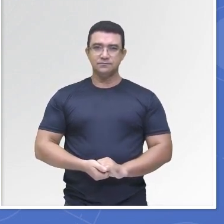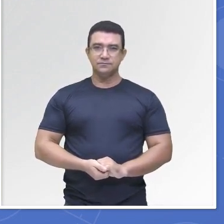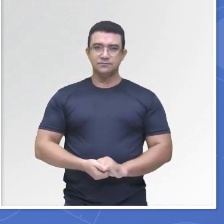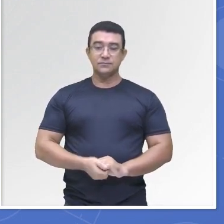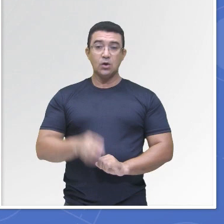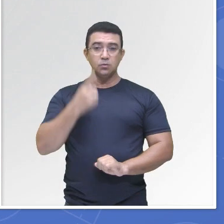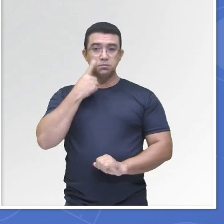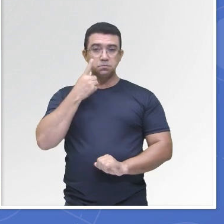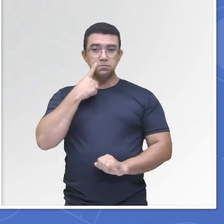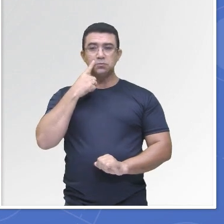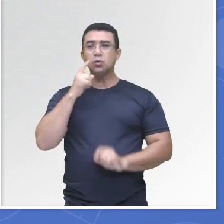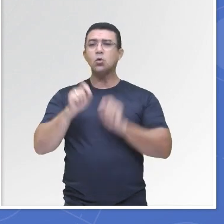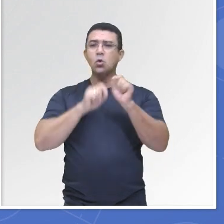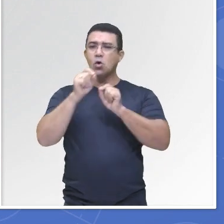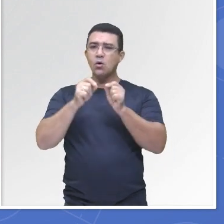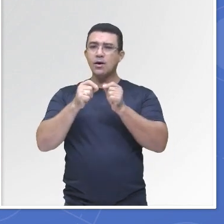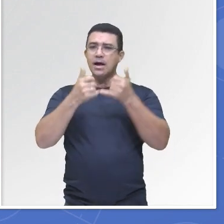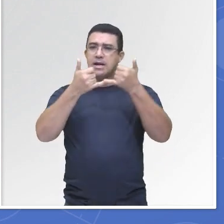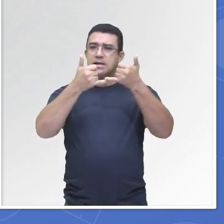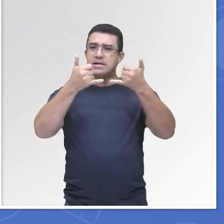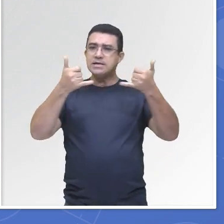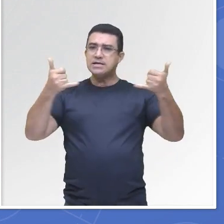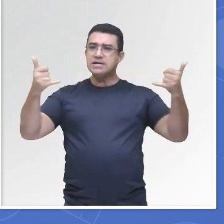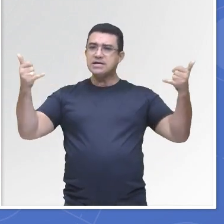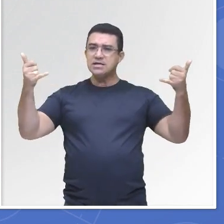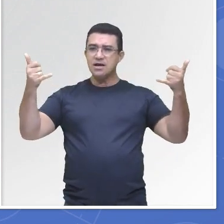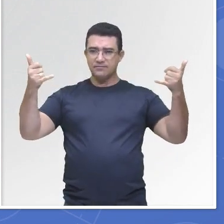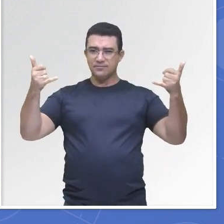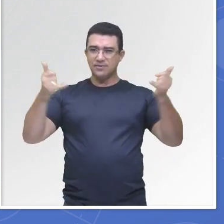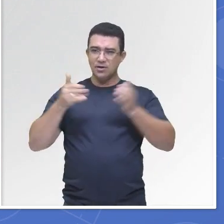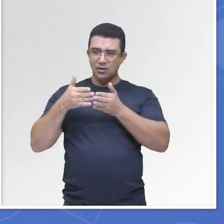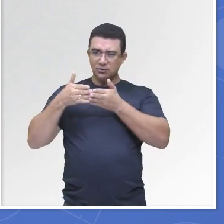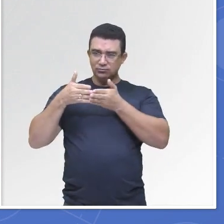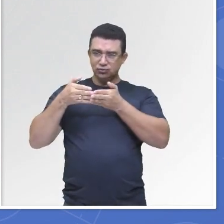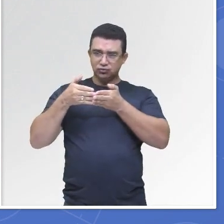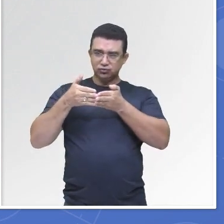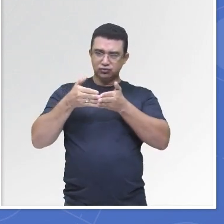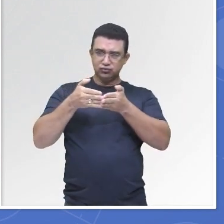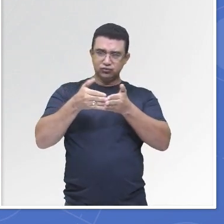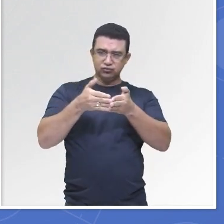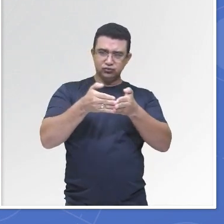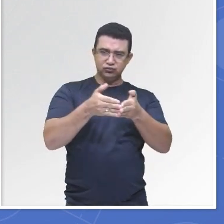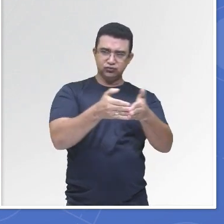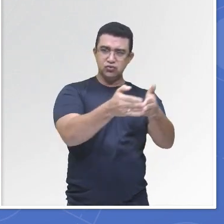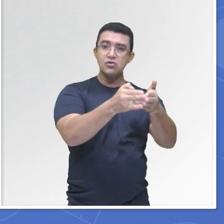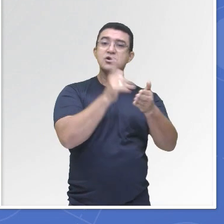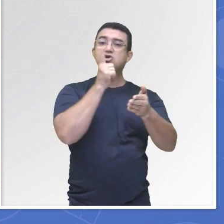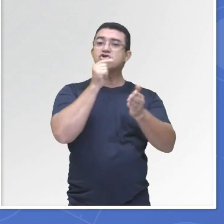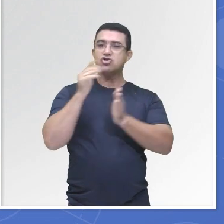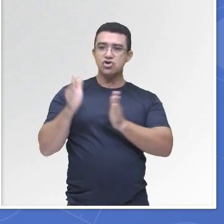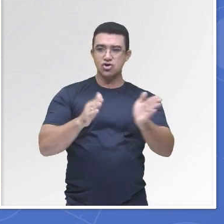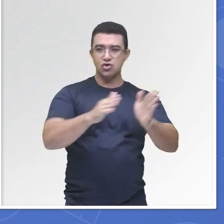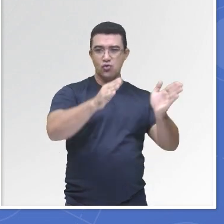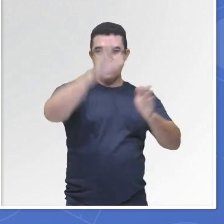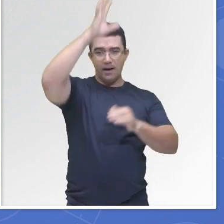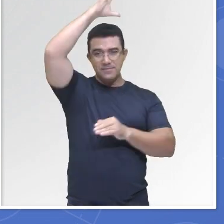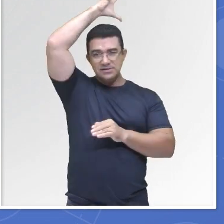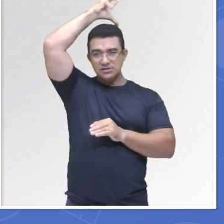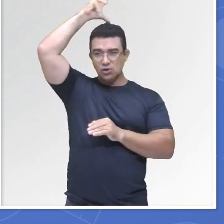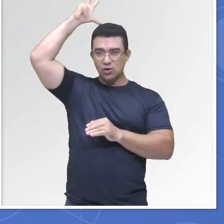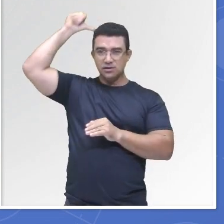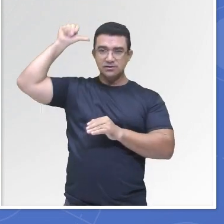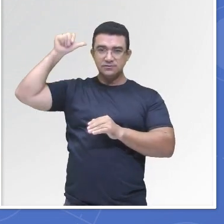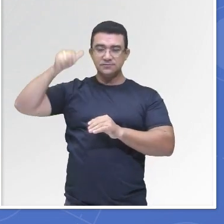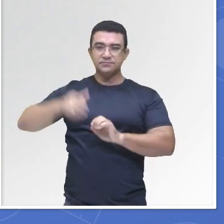uma olhada aí na linha que marca o rio Amazonas e os seus afluentes, certo? Essa expedição, ela